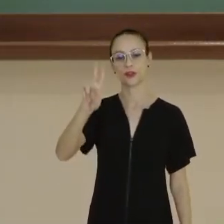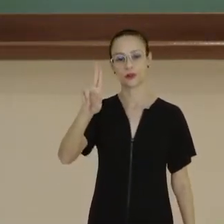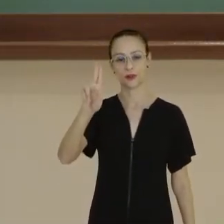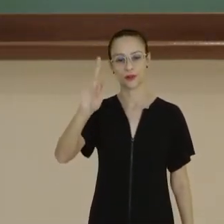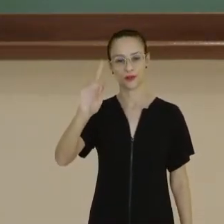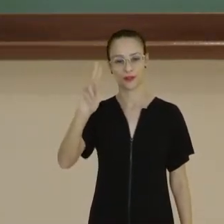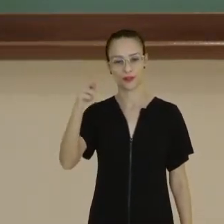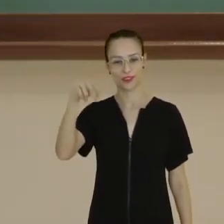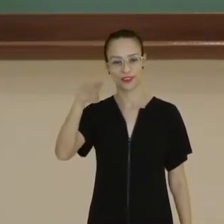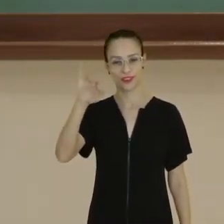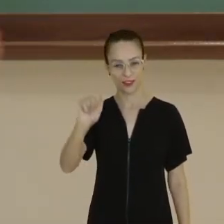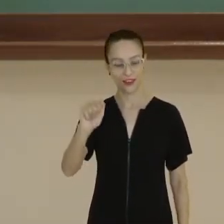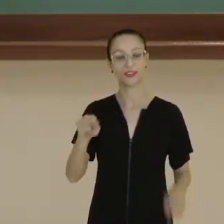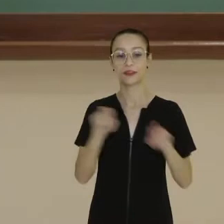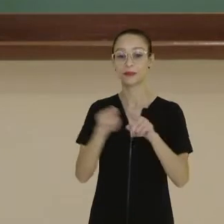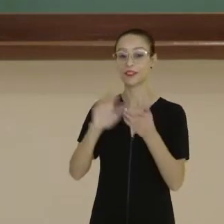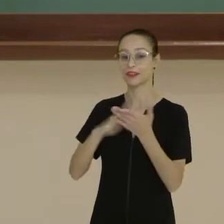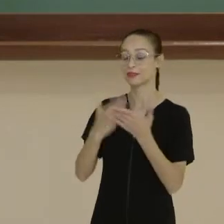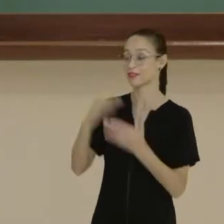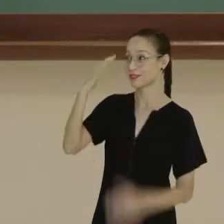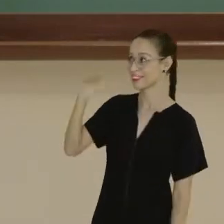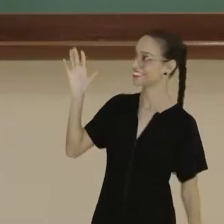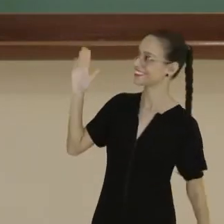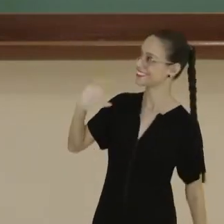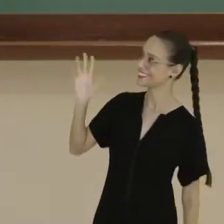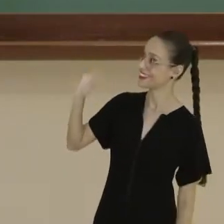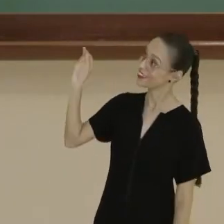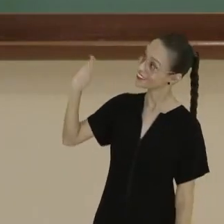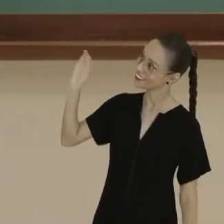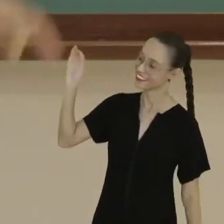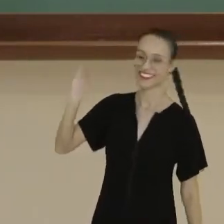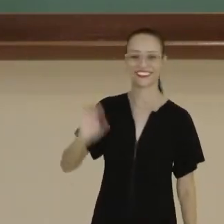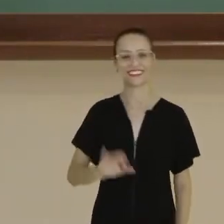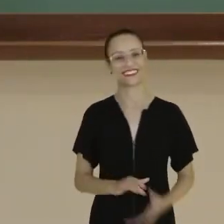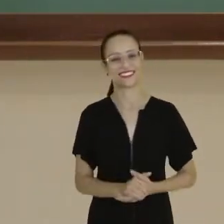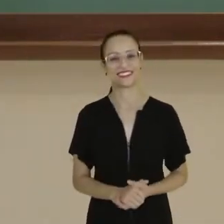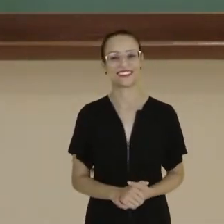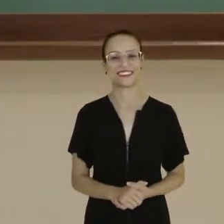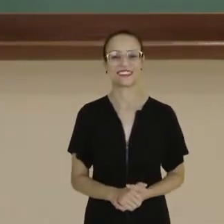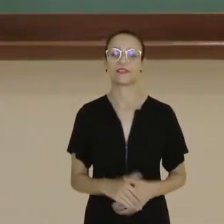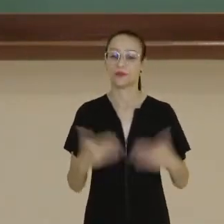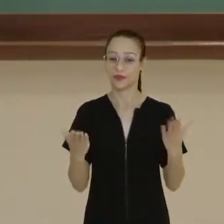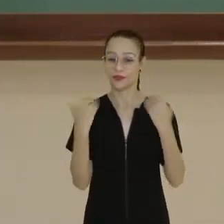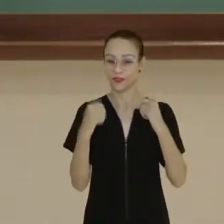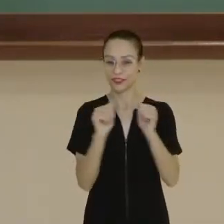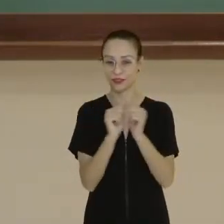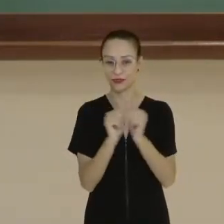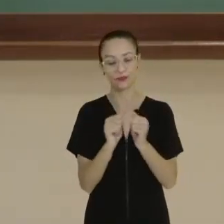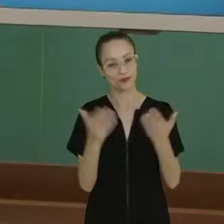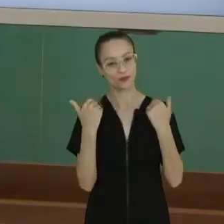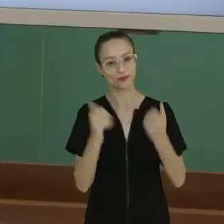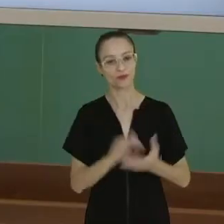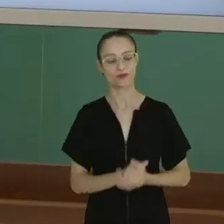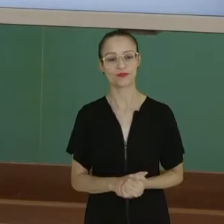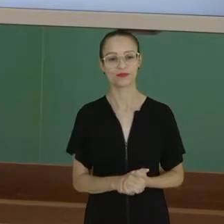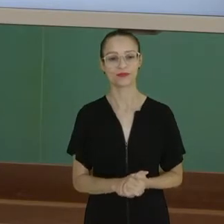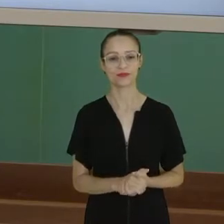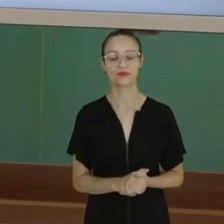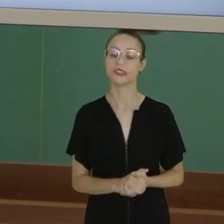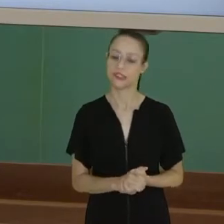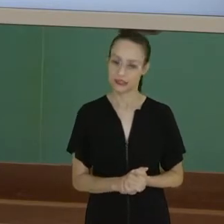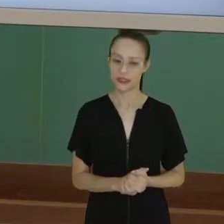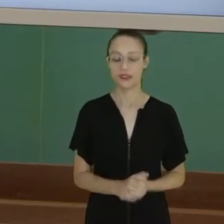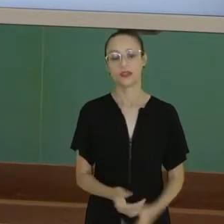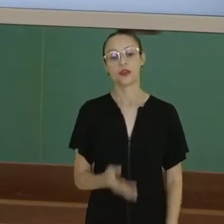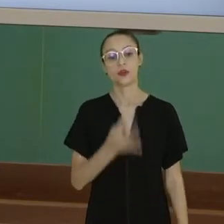vocês e com a gente a nossa intérprete Viviane. Oi, Vivi! Vamos juntos? Vamos lá? Então,